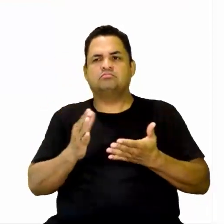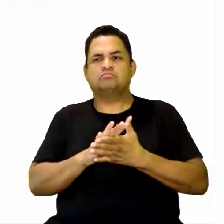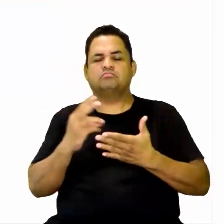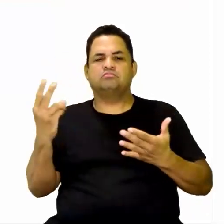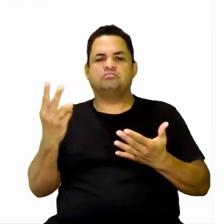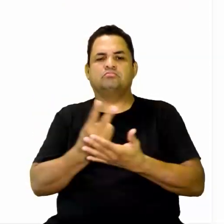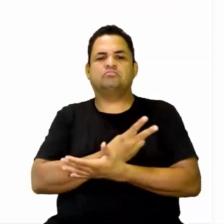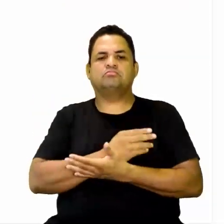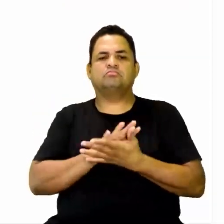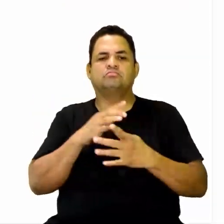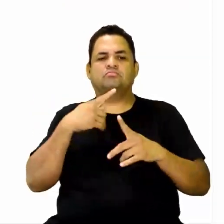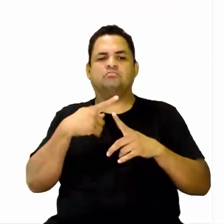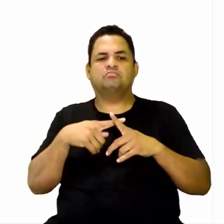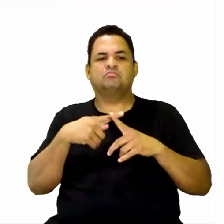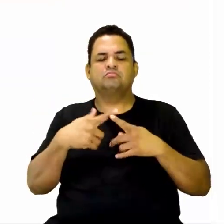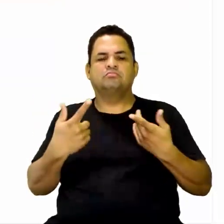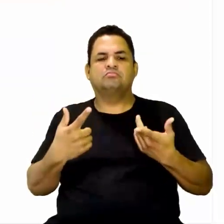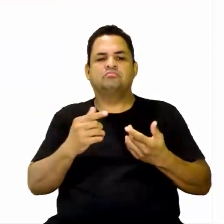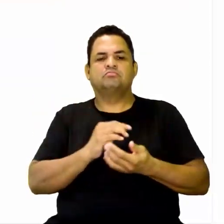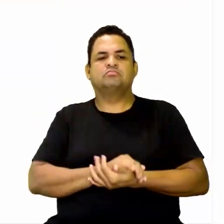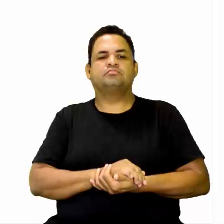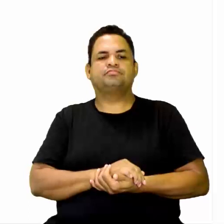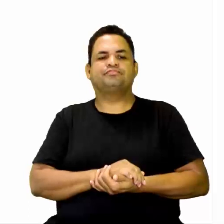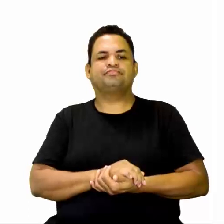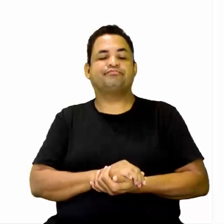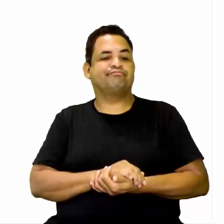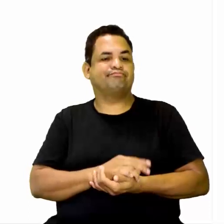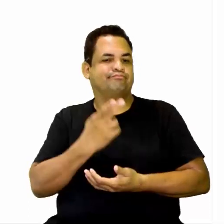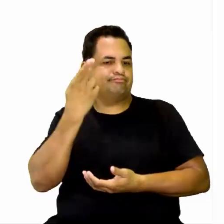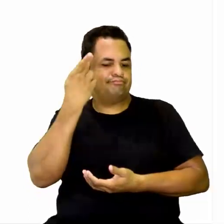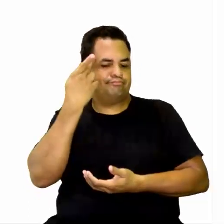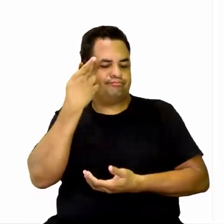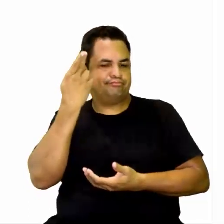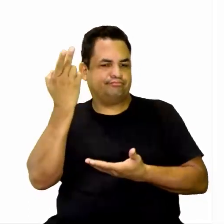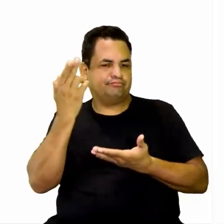acontecer. Por quê? Porque, em geral,